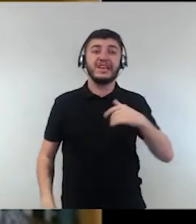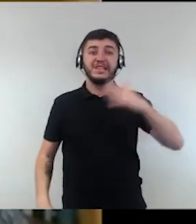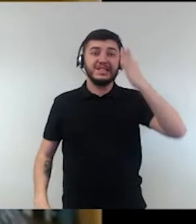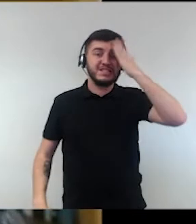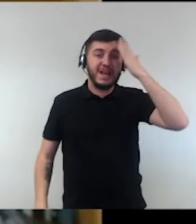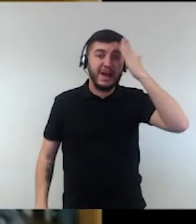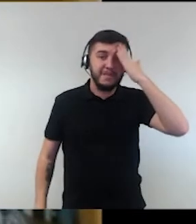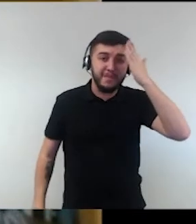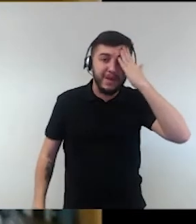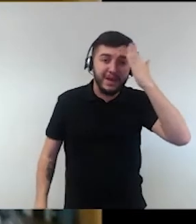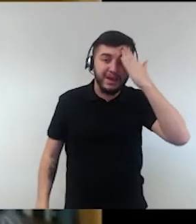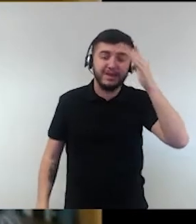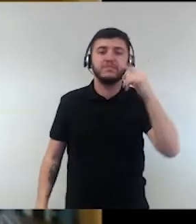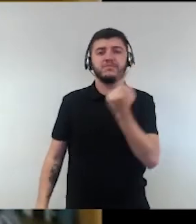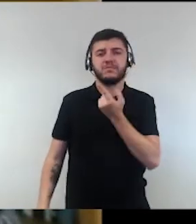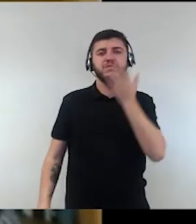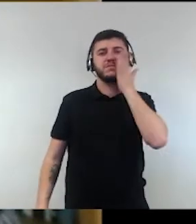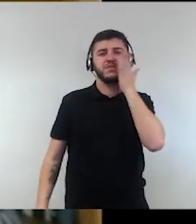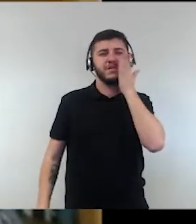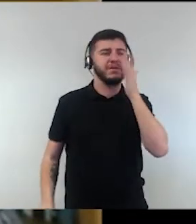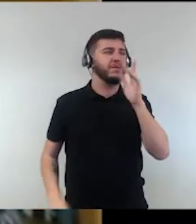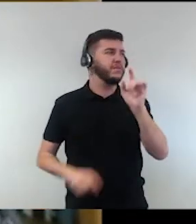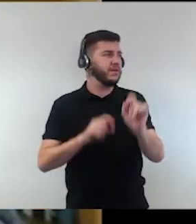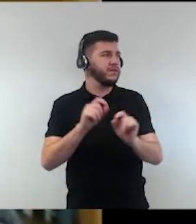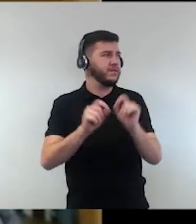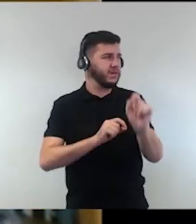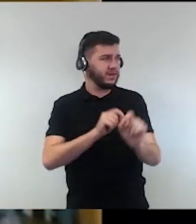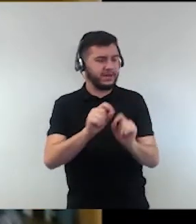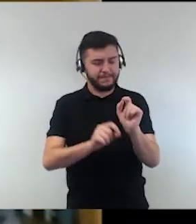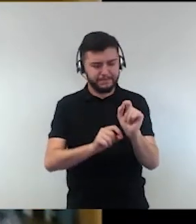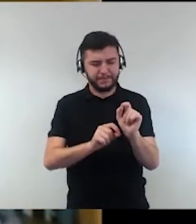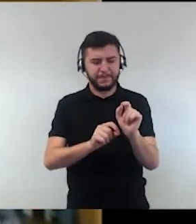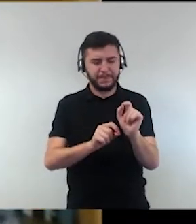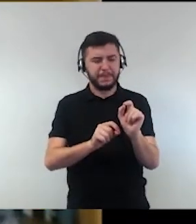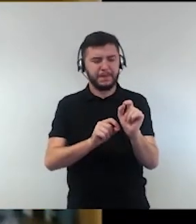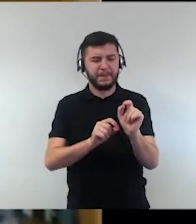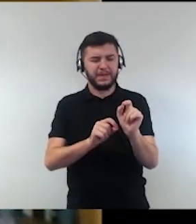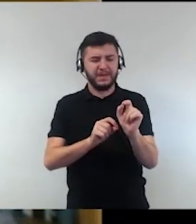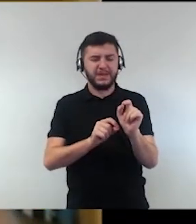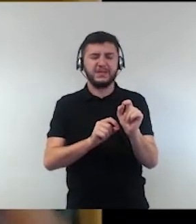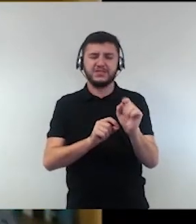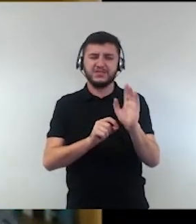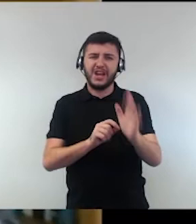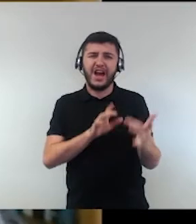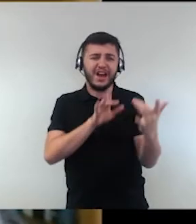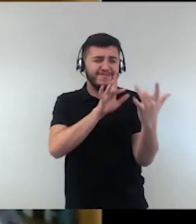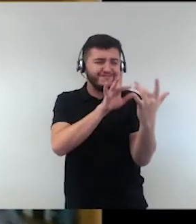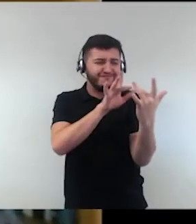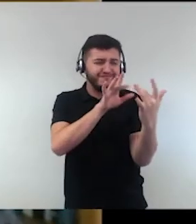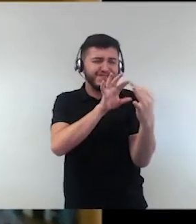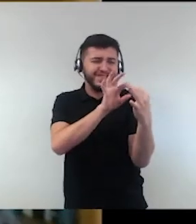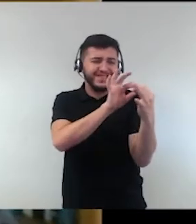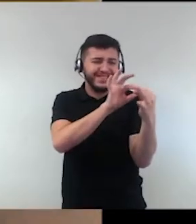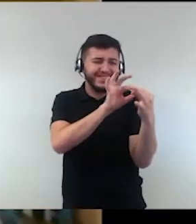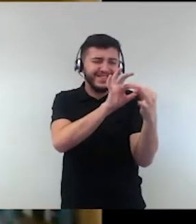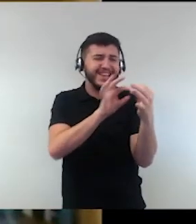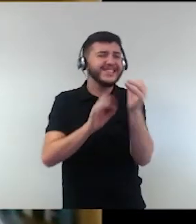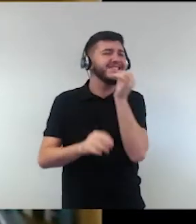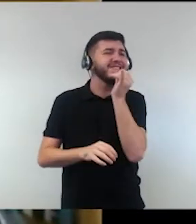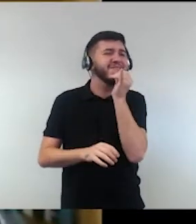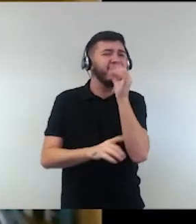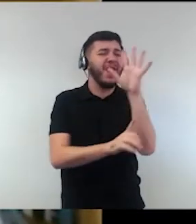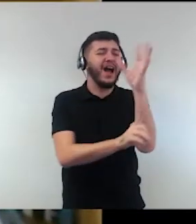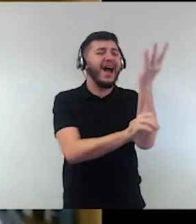são extremamente, umbilicalmente ligados um ao outro, como a arte, como a